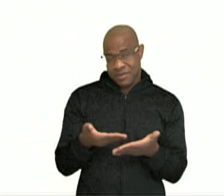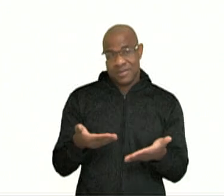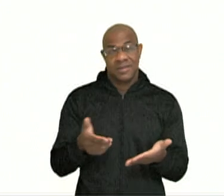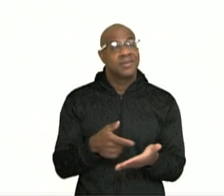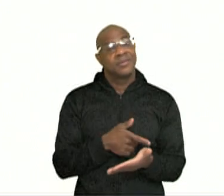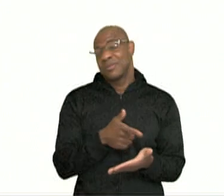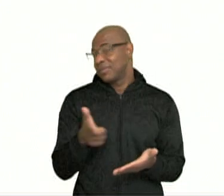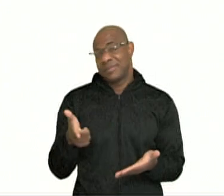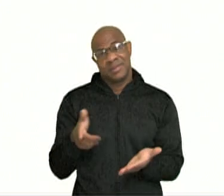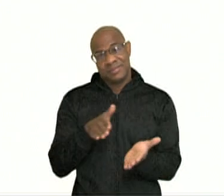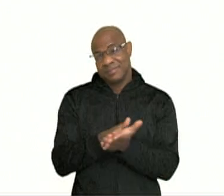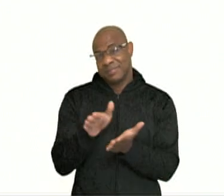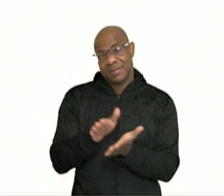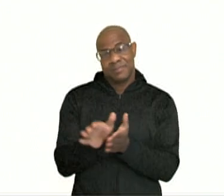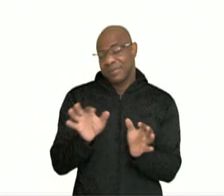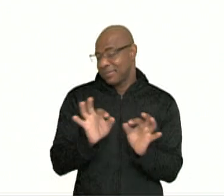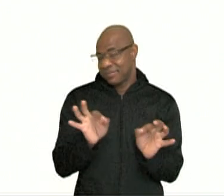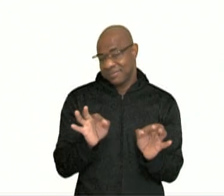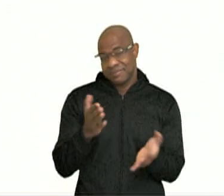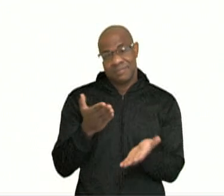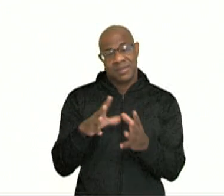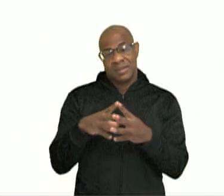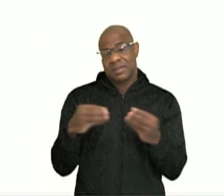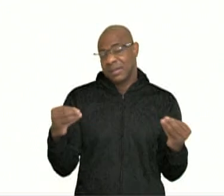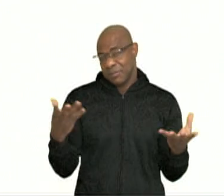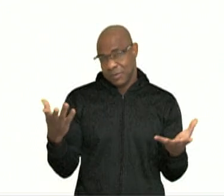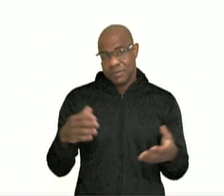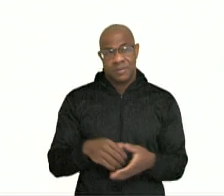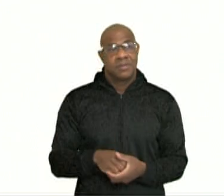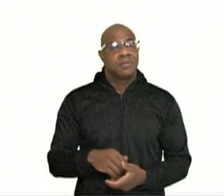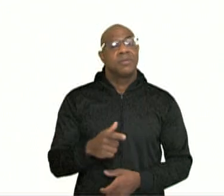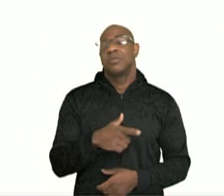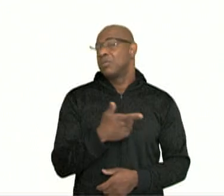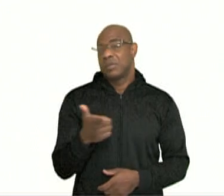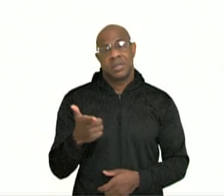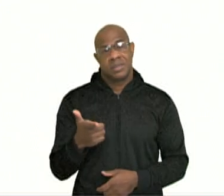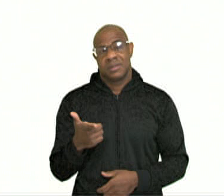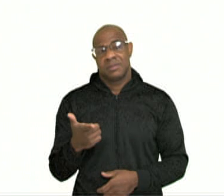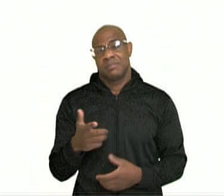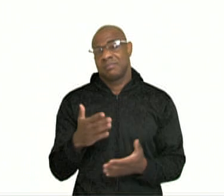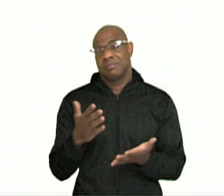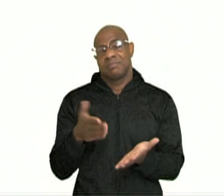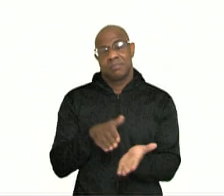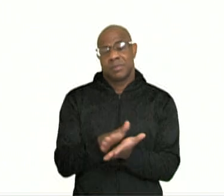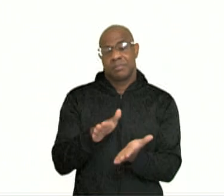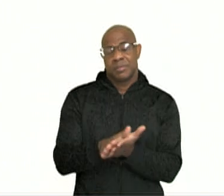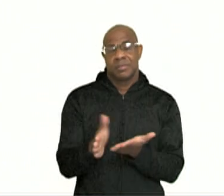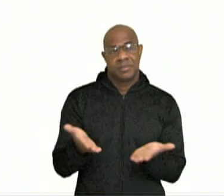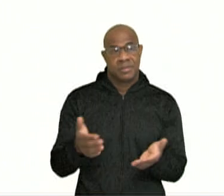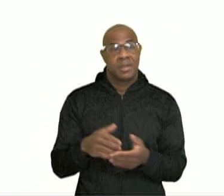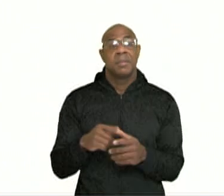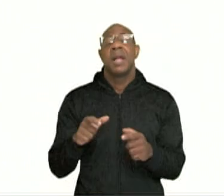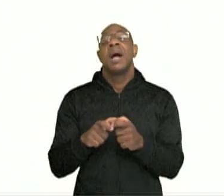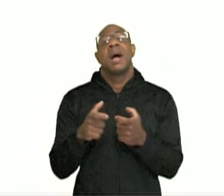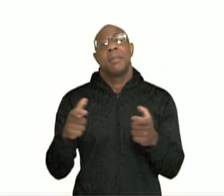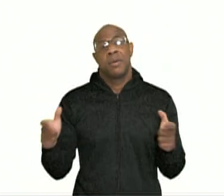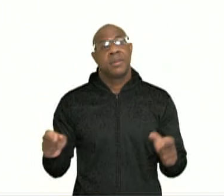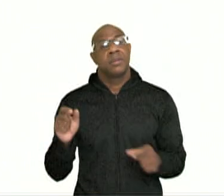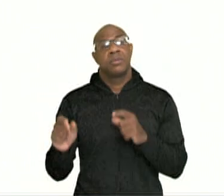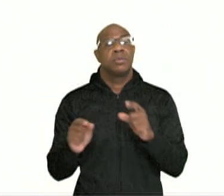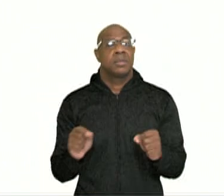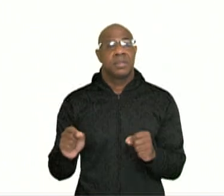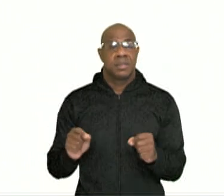que não mais fazem isso, né? Então, não temos muitos veículos de imprensa impressos, mas a maioria deles são,